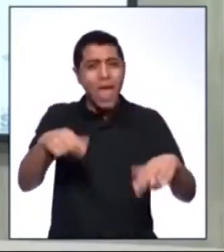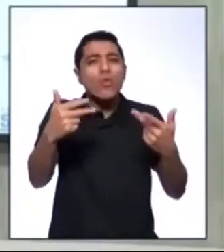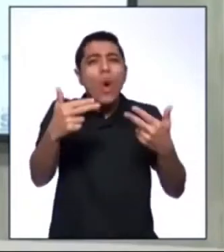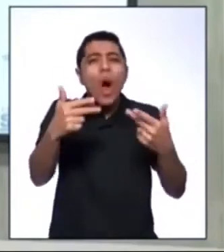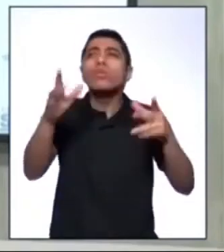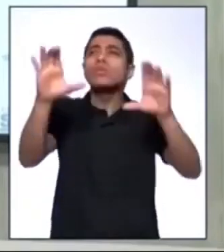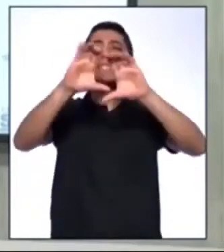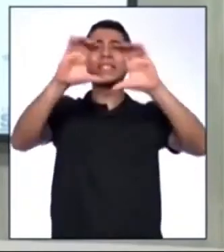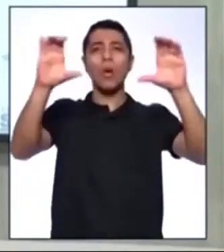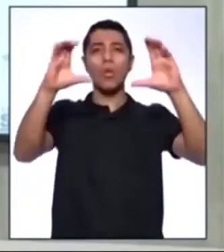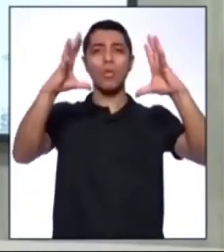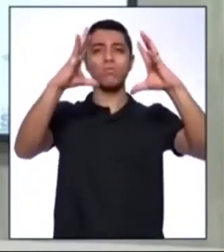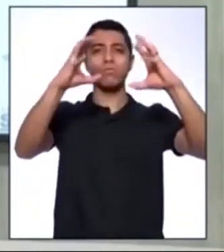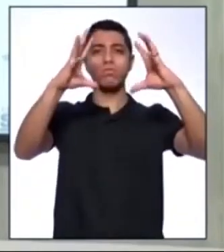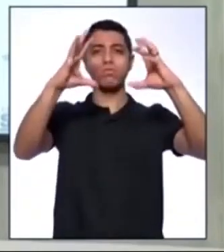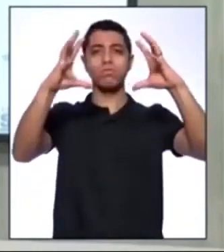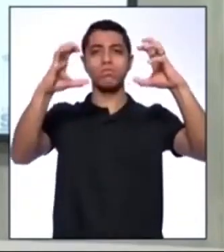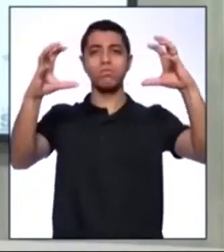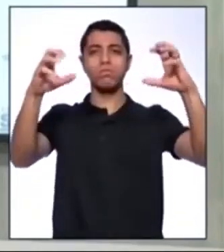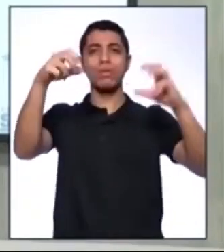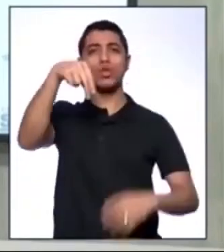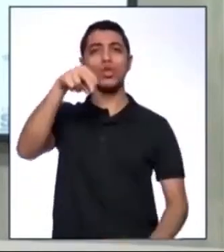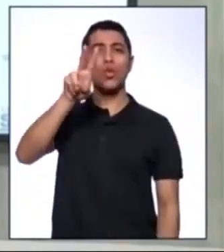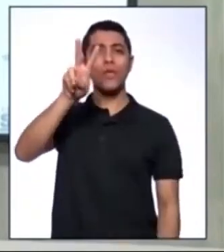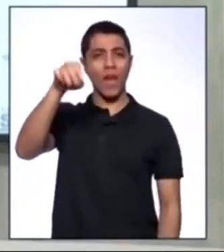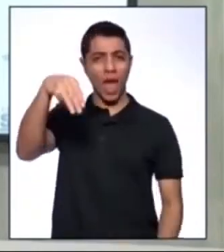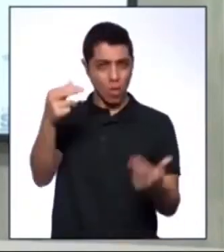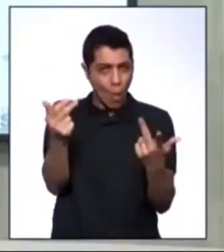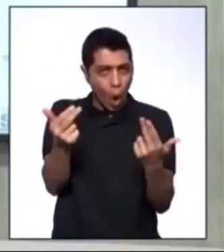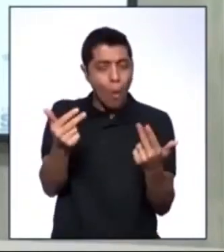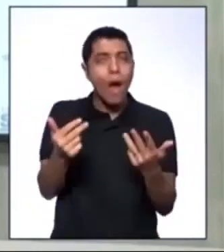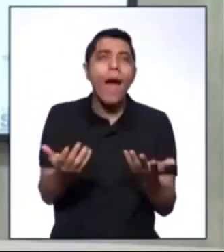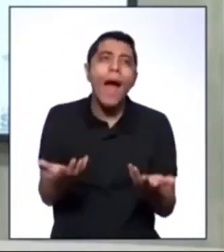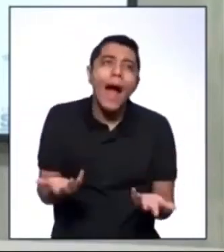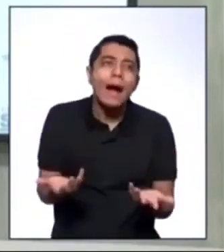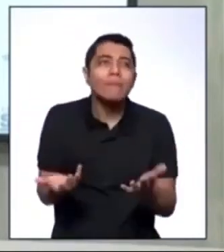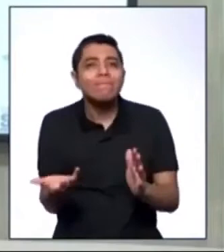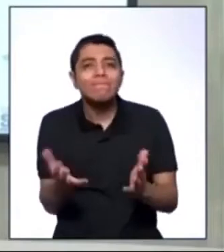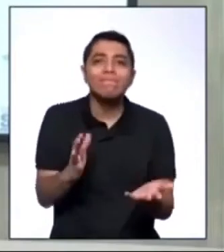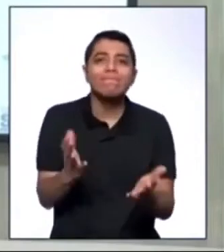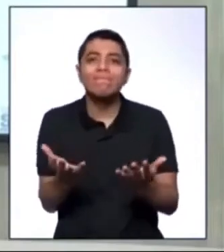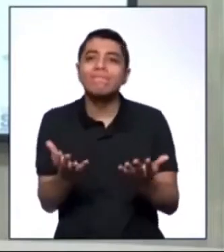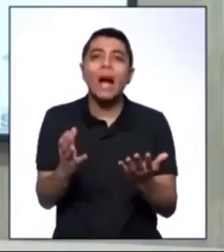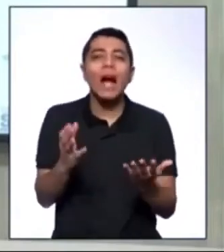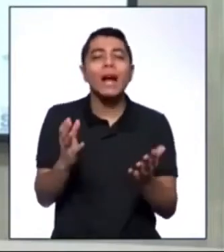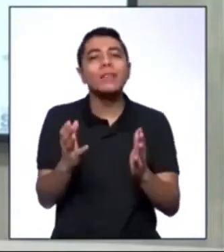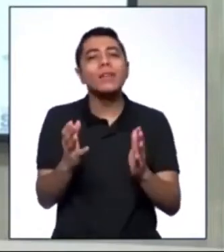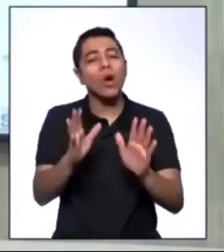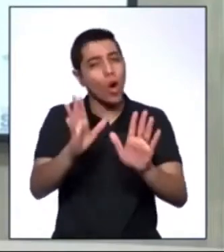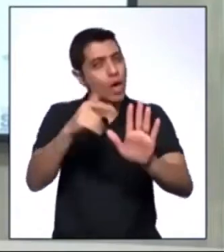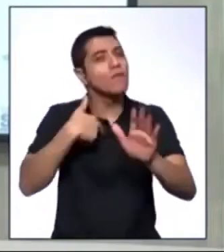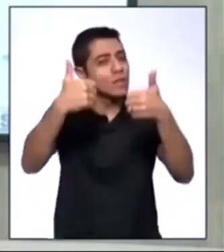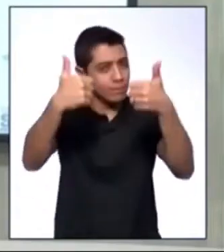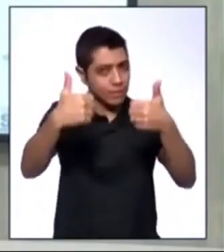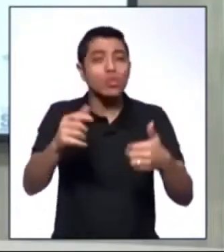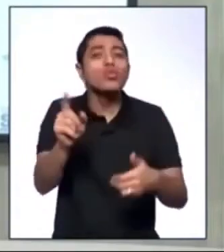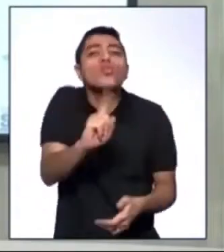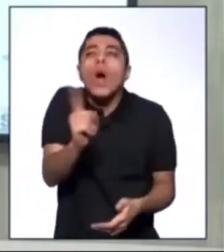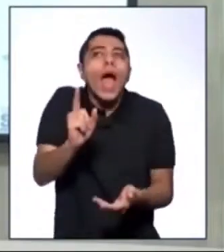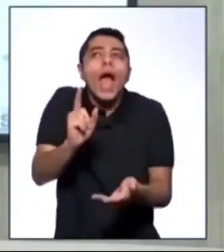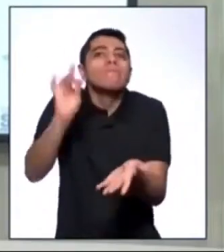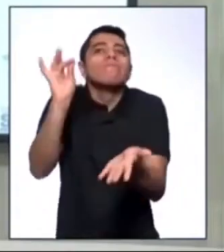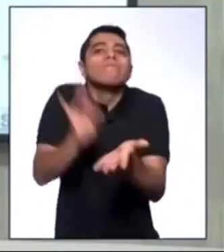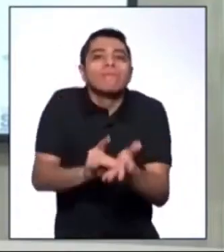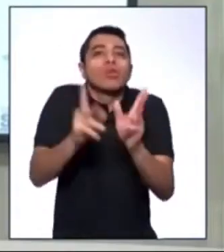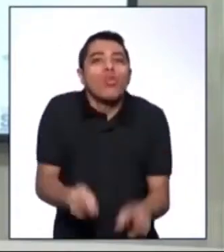de novo? Obrigado. Boa pergunta, Carlos. Ó, as massas de ar são porções da atmosfera, então é